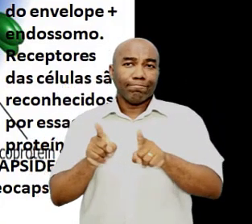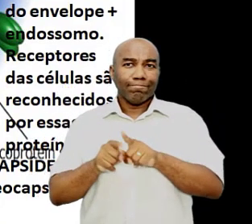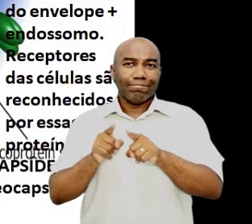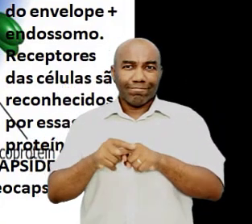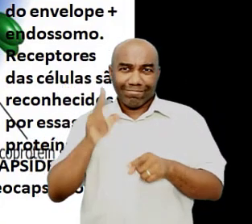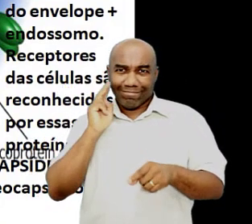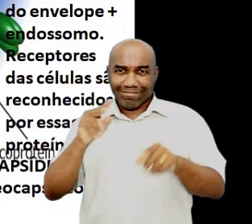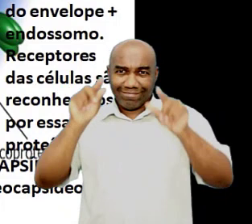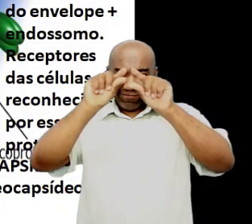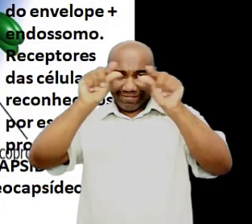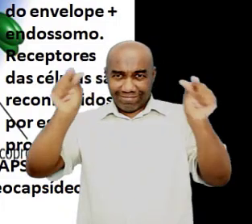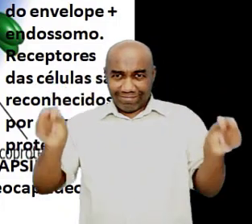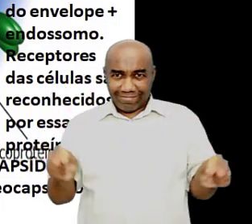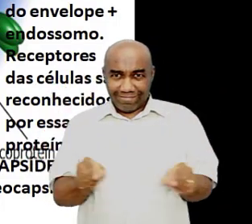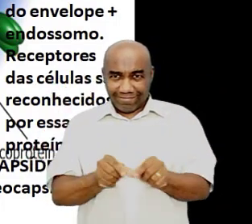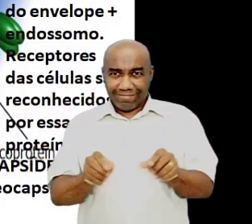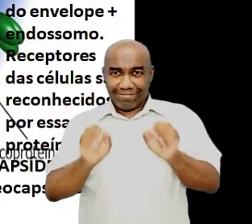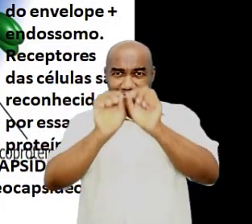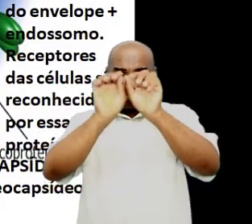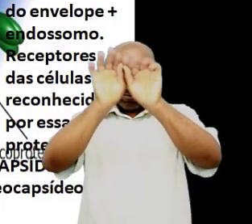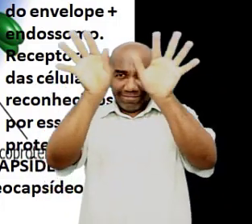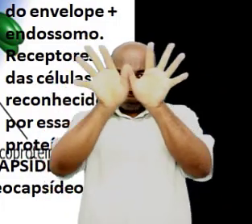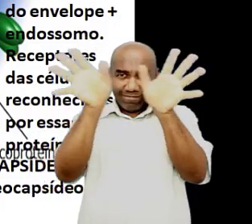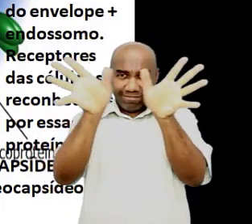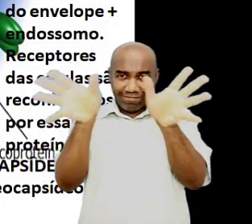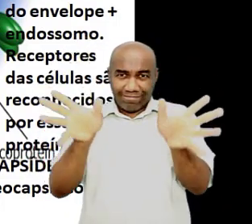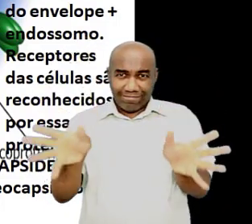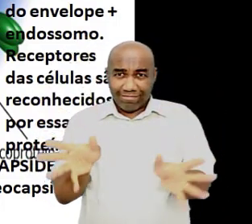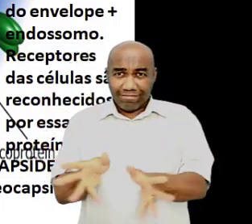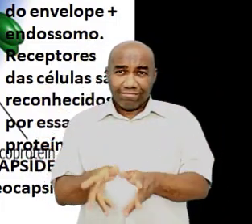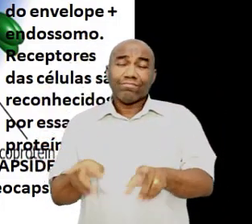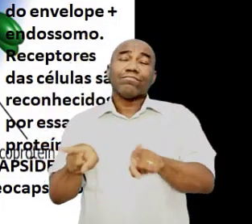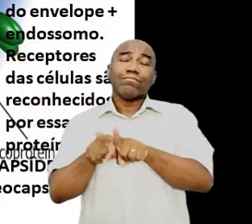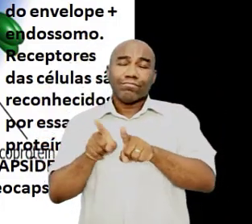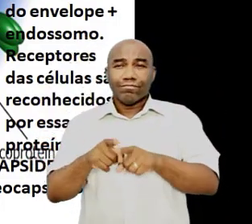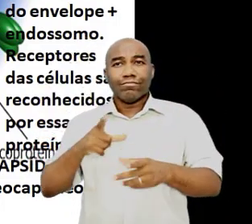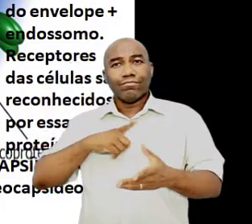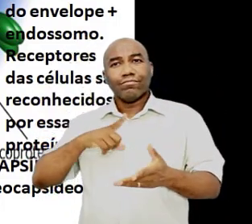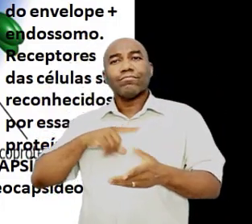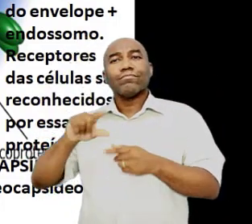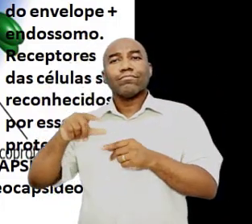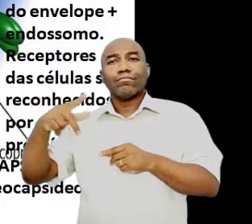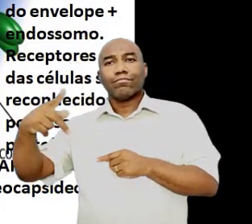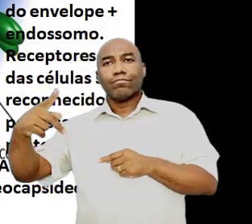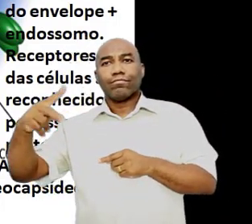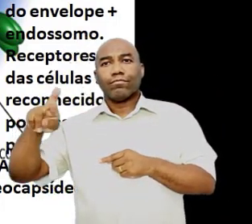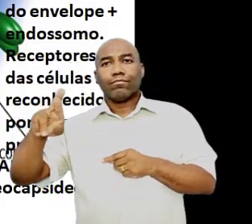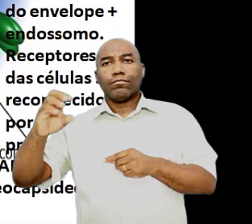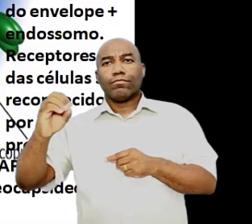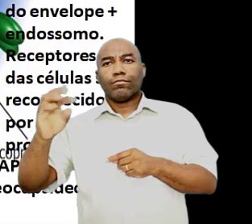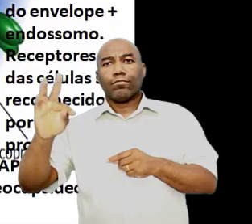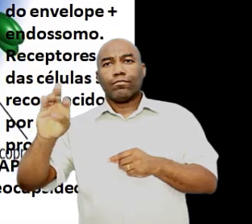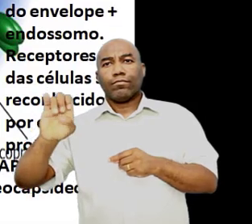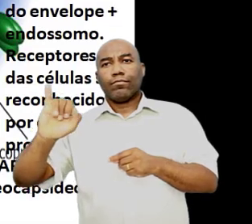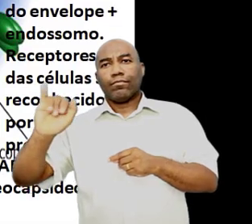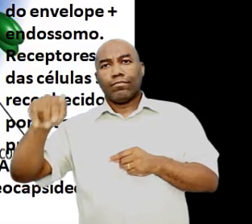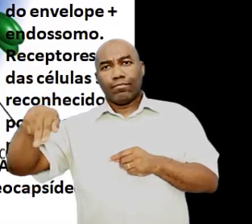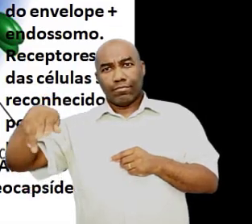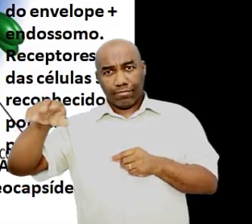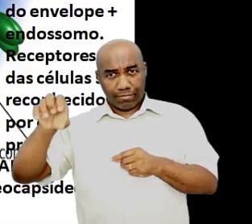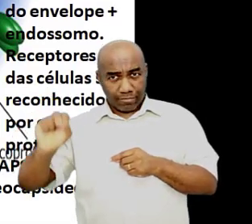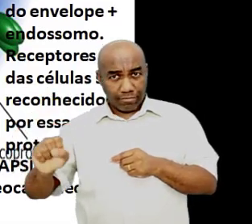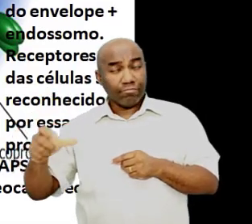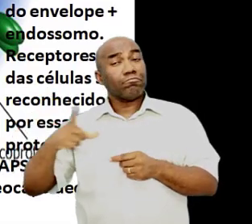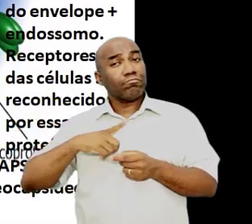quê? Proteínas. Na onde? Em volta da chamada cápsula. Em volta